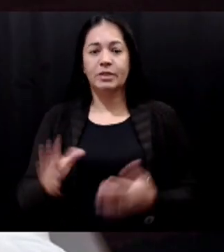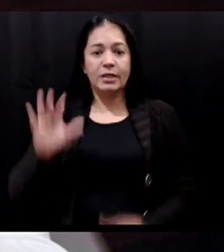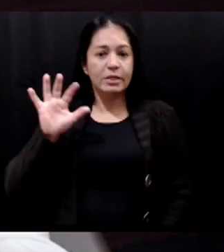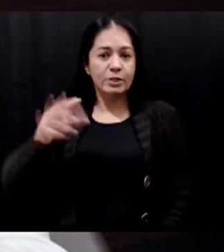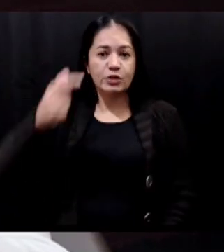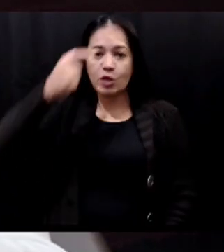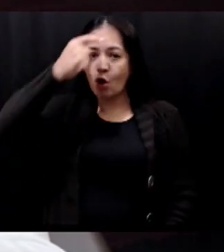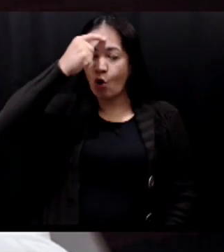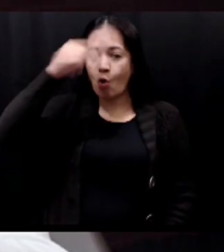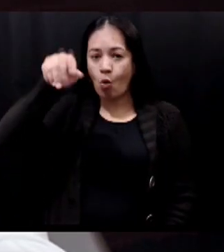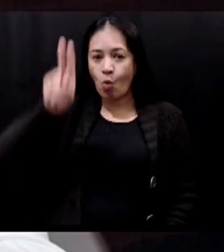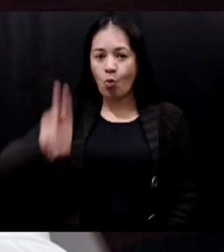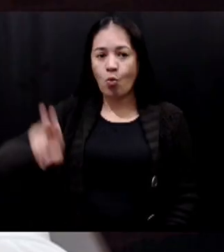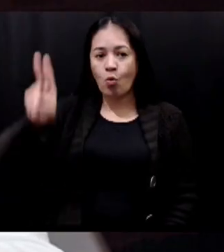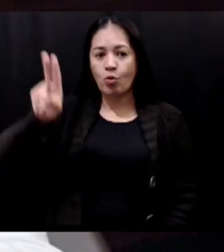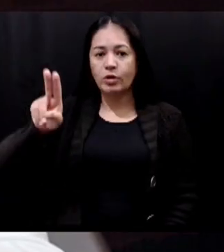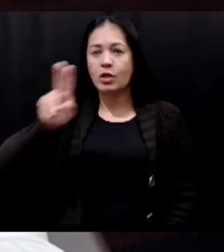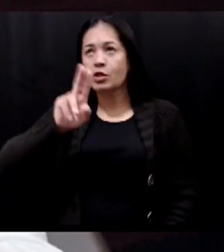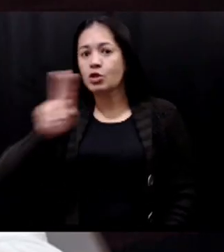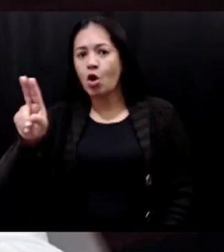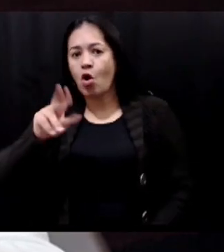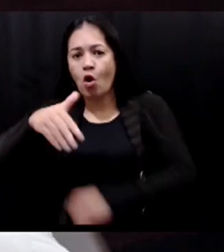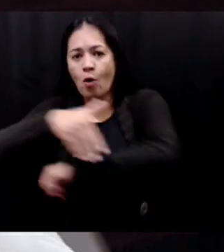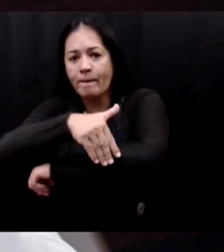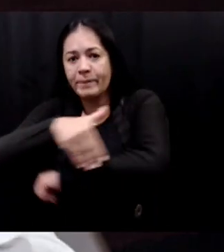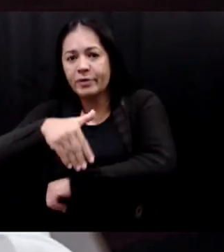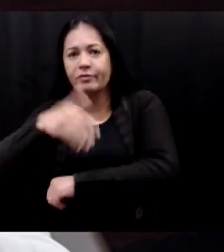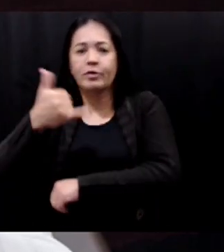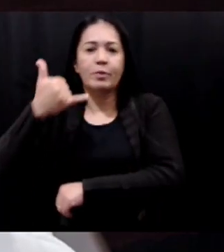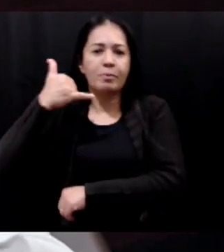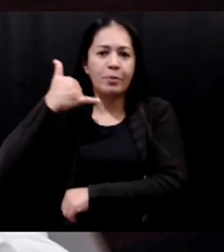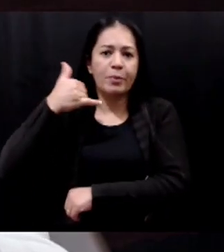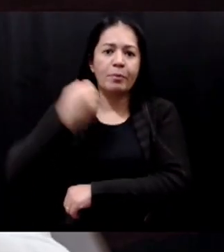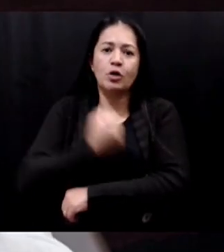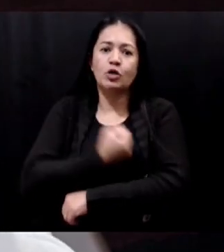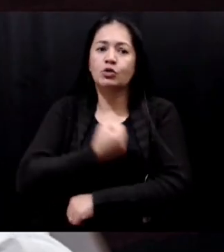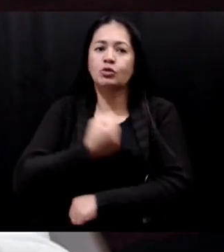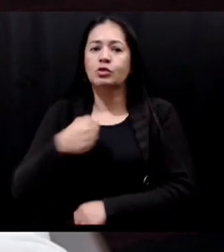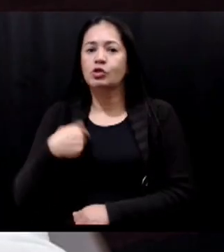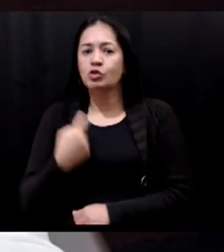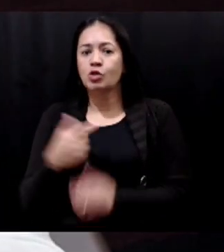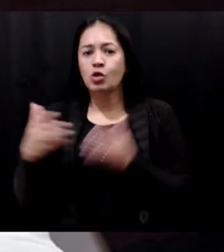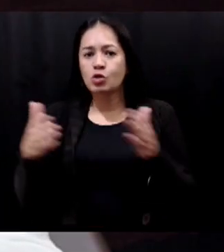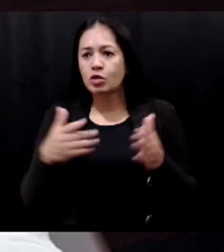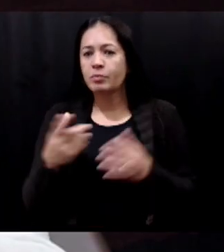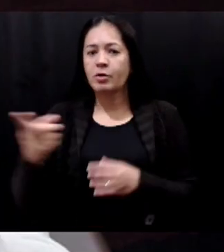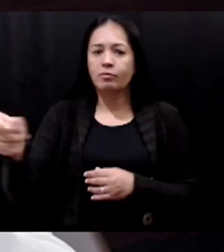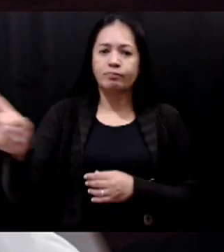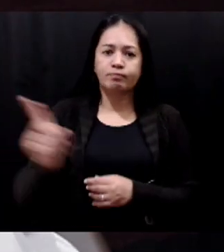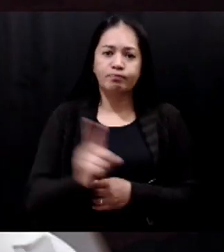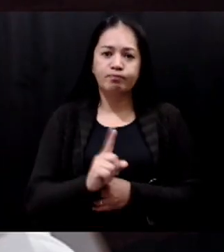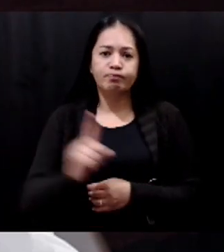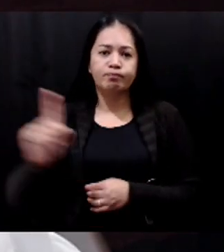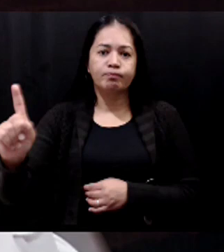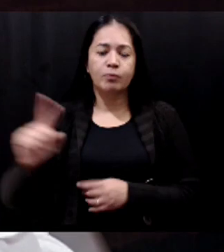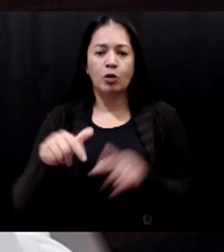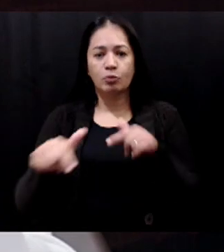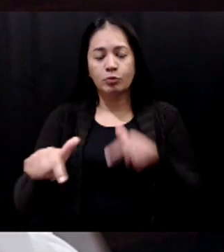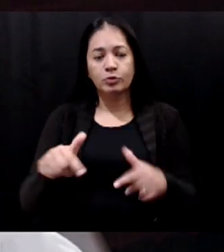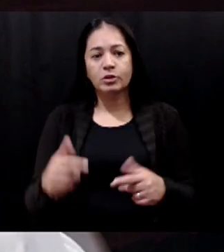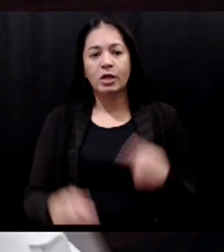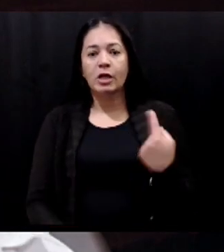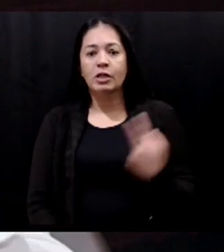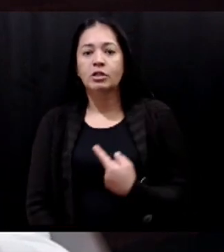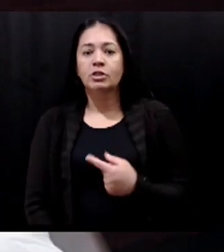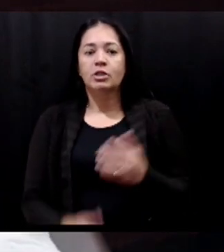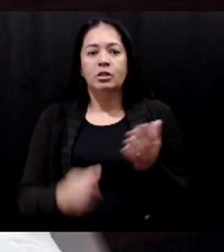gente guardar nomes, endereços, telefones, nosso caminho de ida e volta de casa para o trabalho, as nossas tarefas